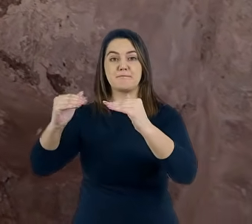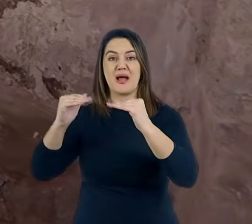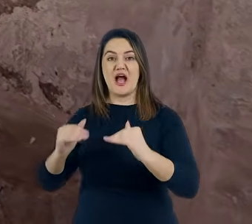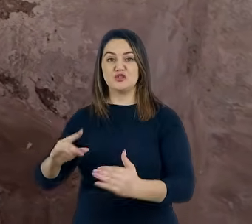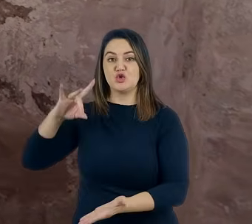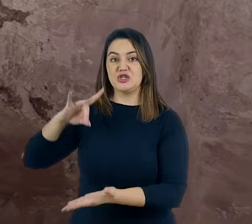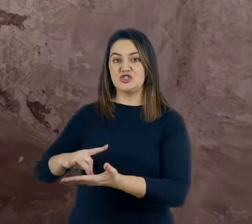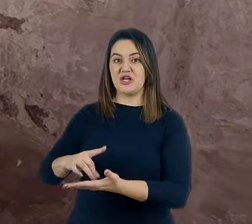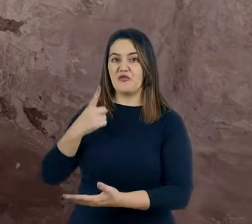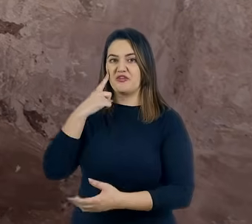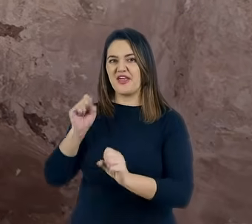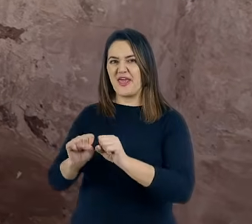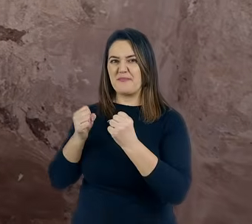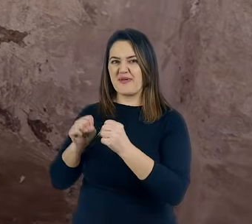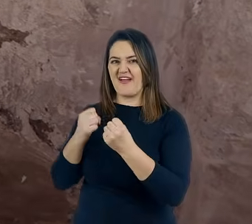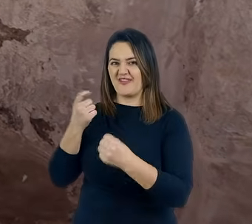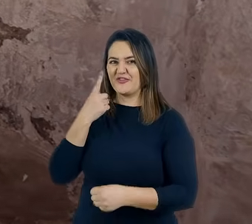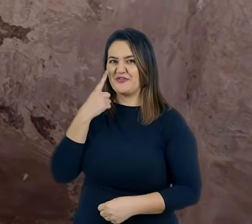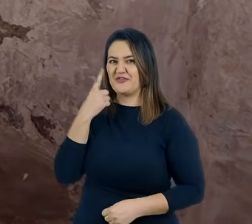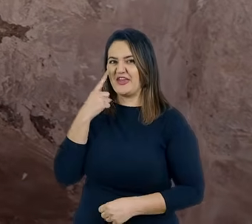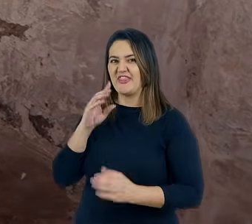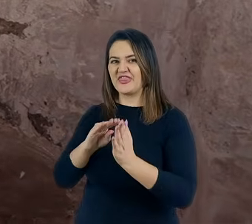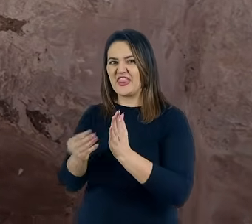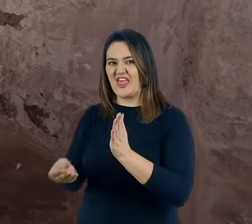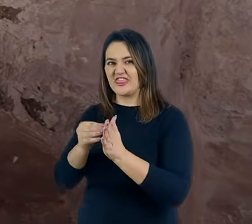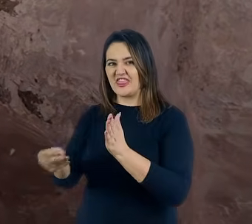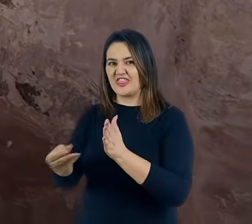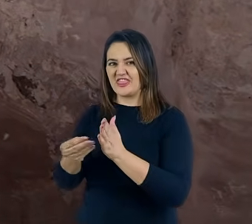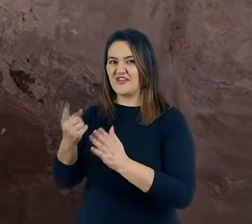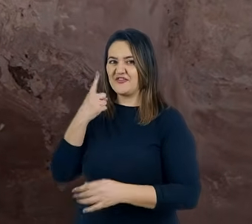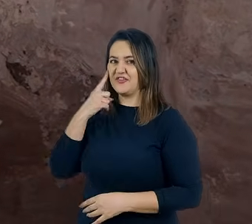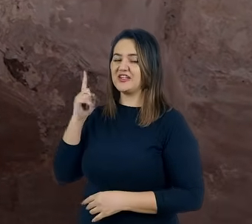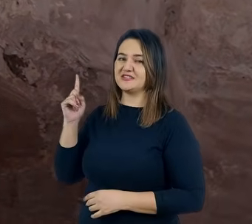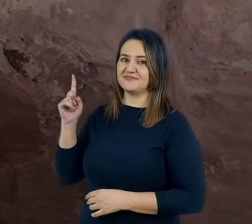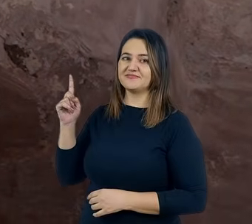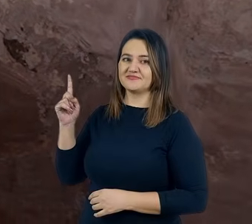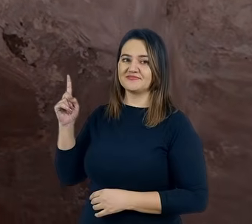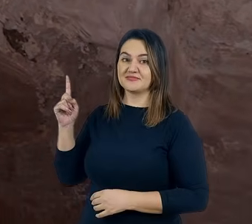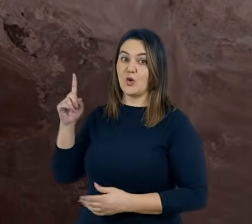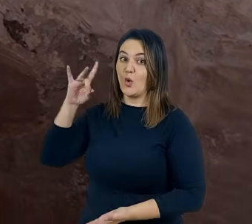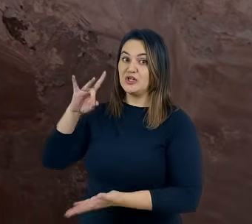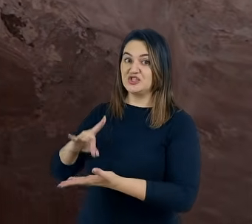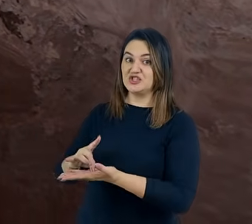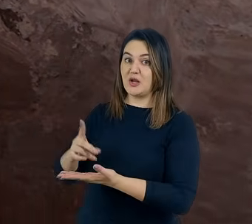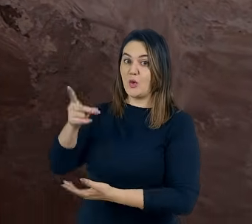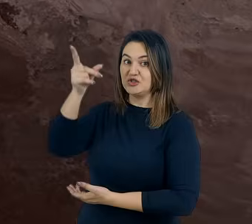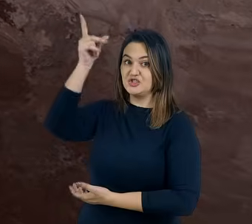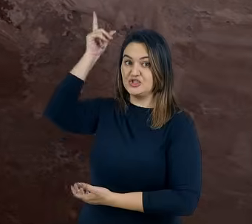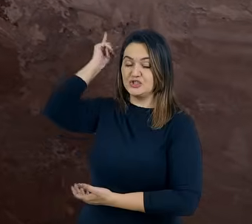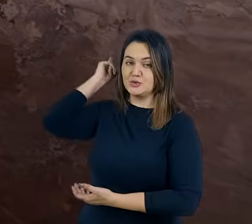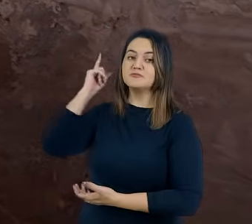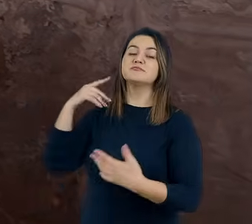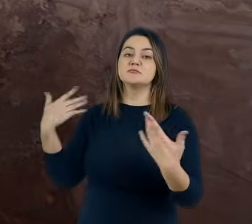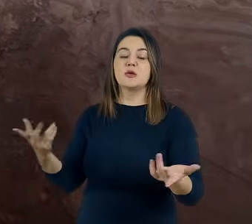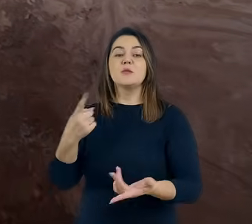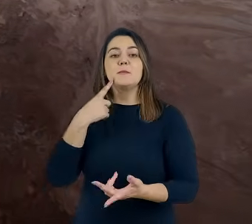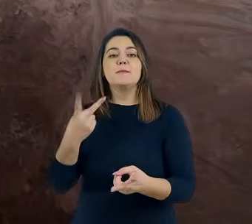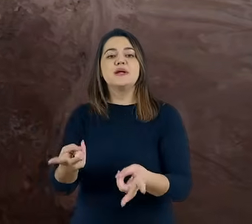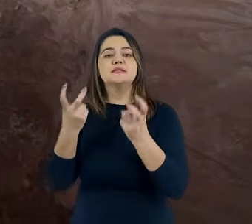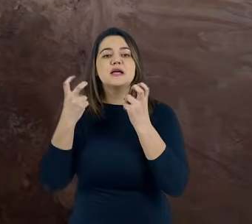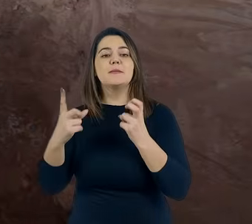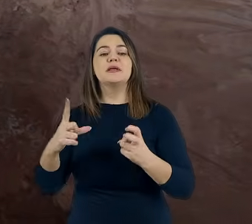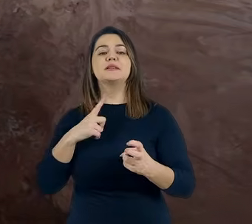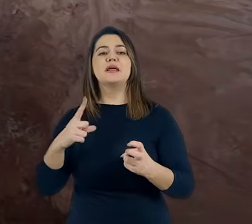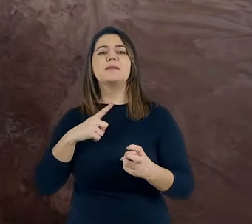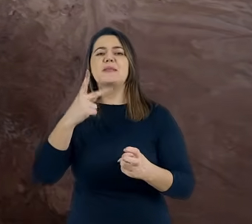ali, mas a parte original está aqui, olha, o reboco original está aqui. Você tem o reboco, você tem a parede feita de tijolos, e